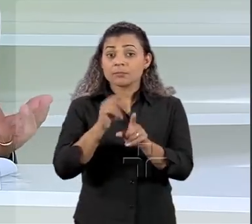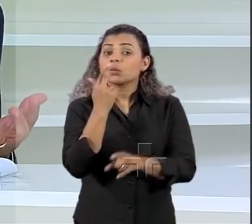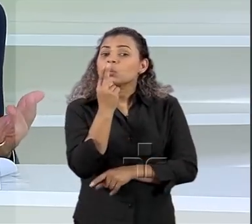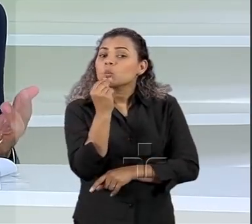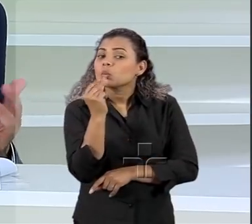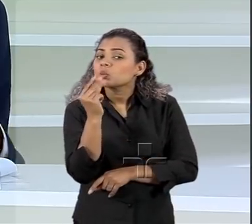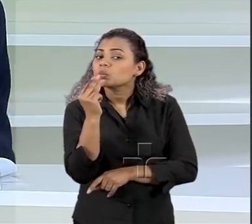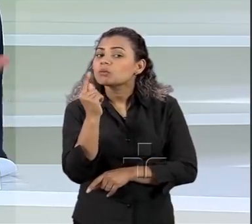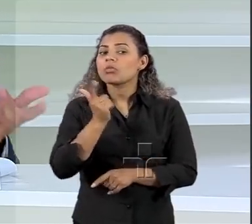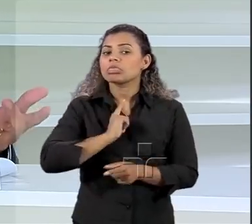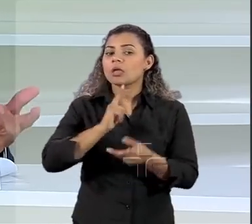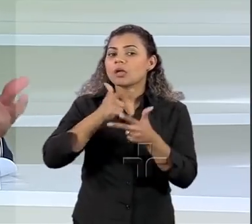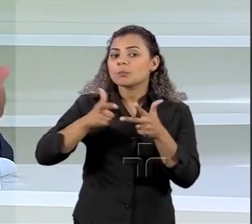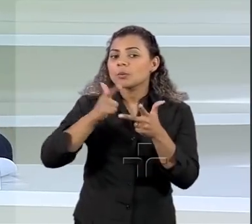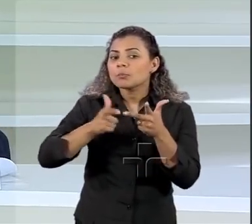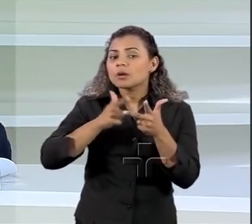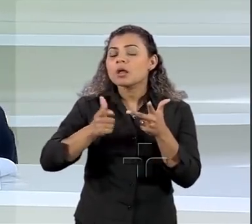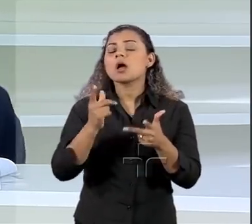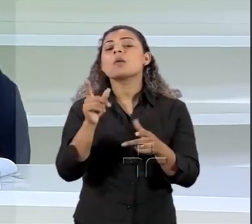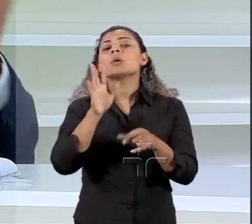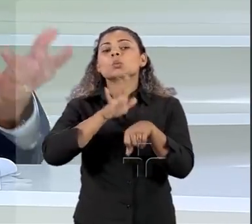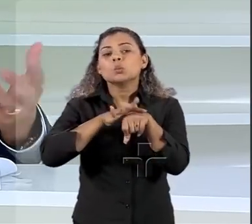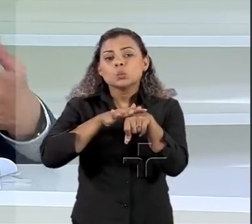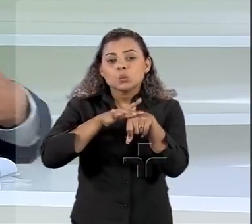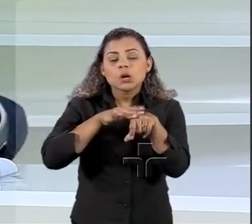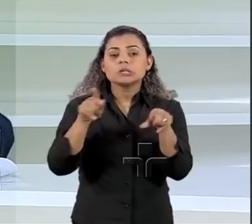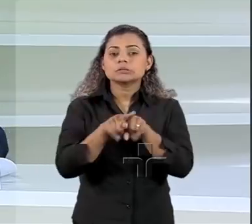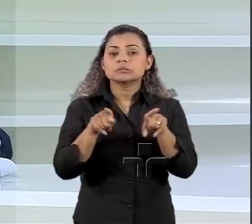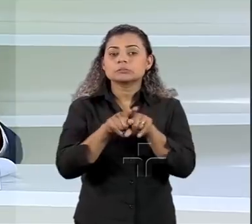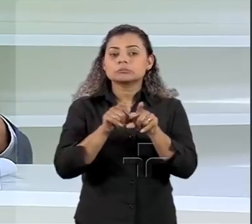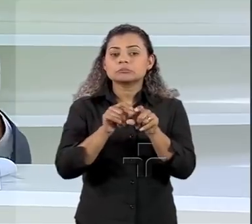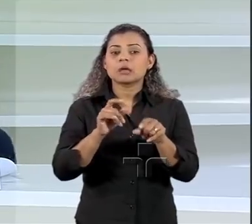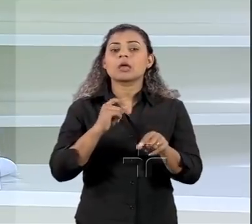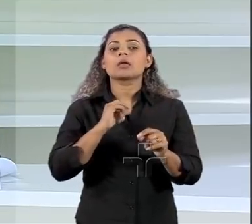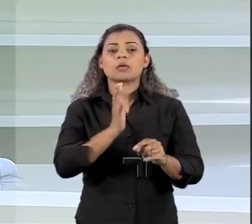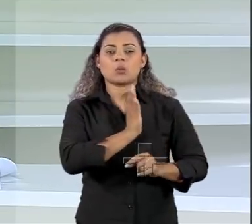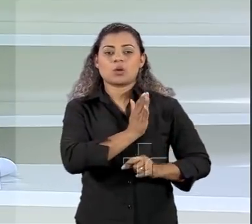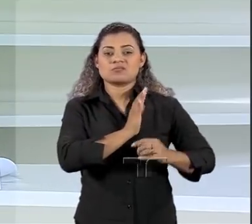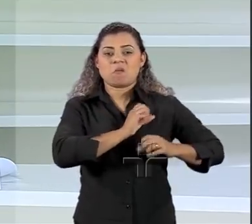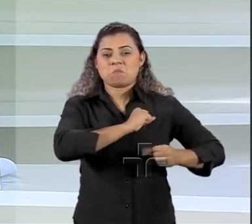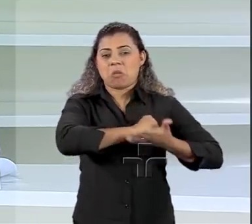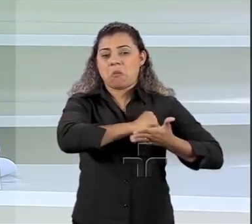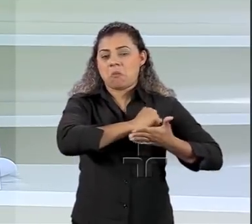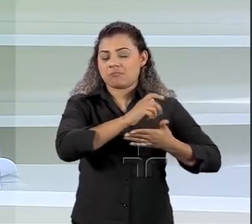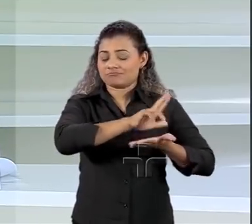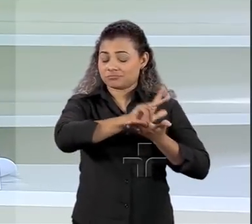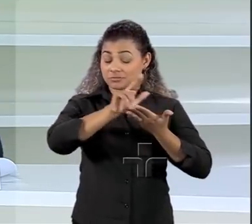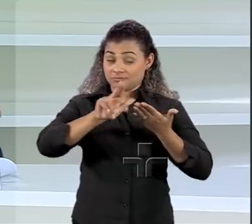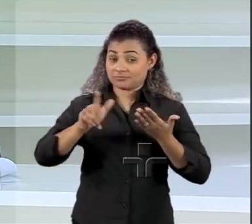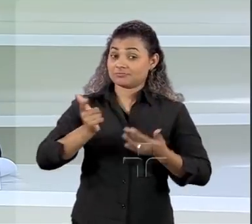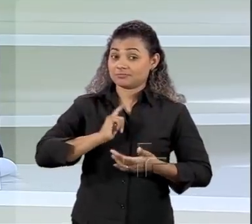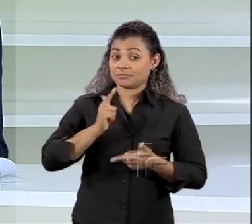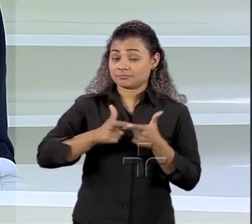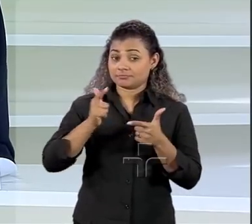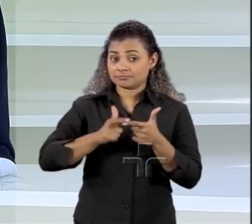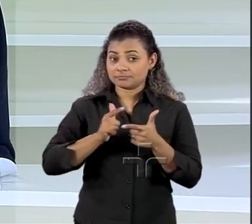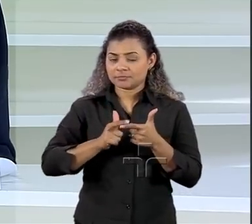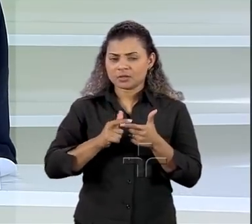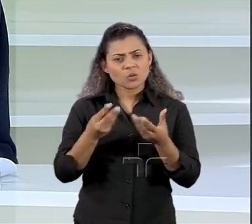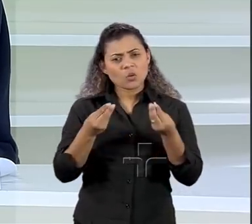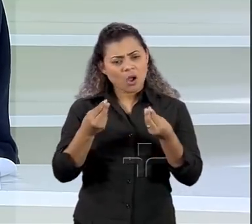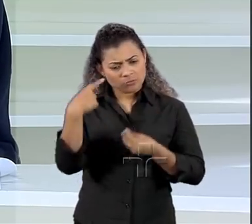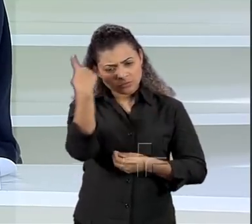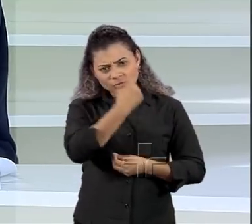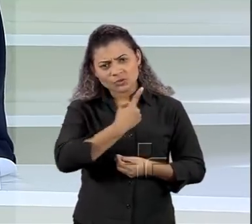muitas doenças, especialmente as infecciosas, endocardite, que afeta o coração e outras. Como é que nós estamos em